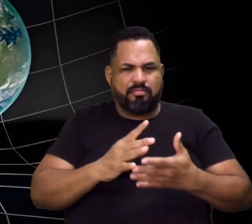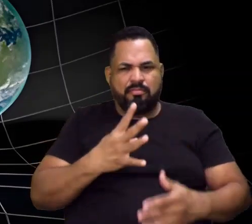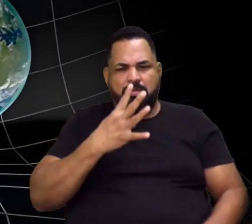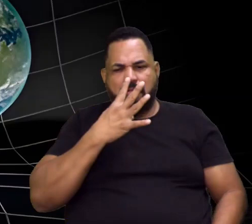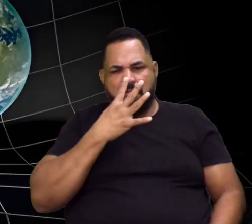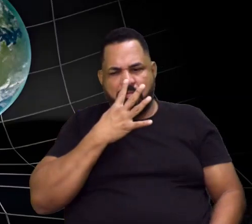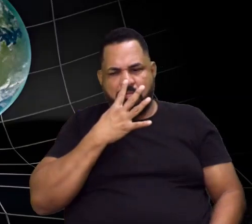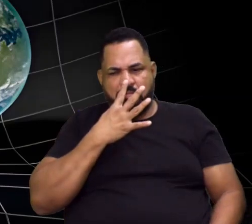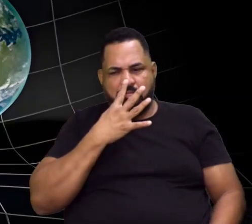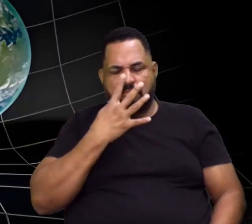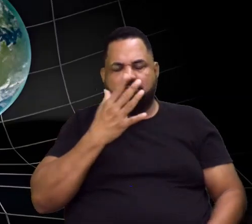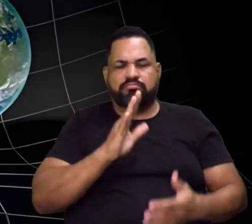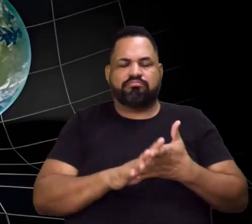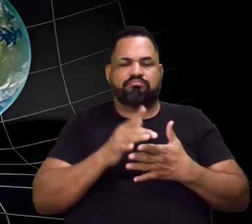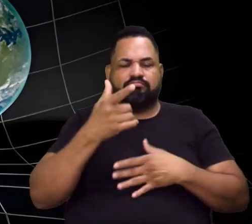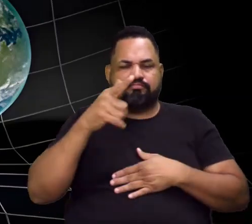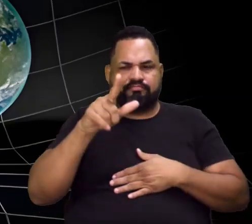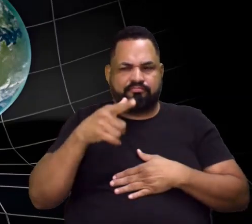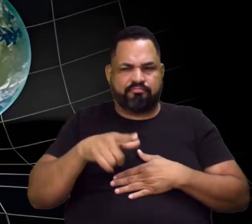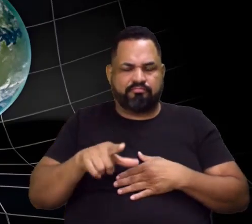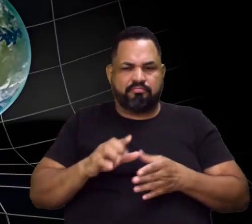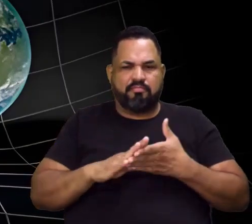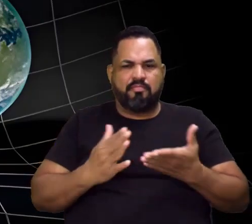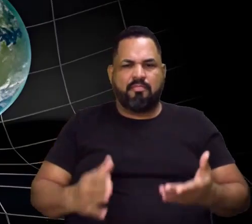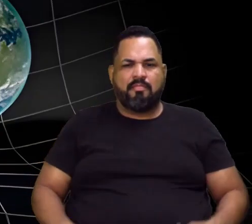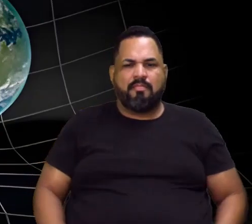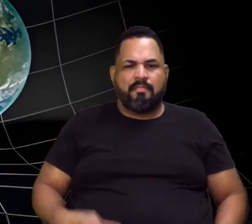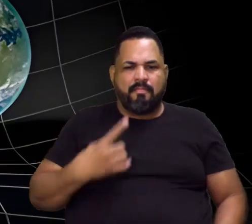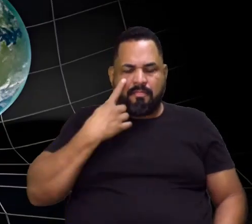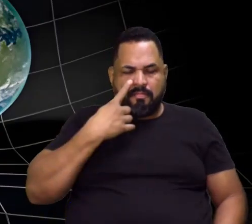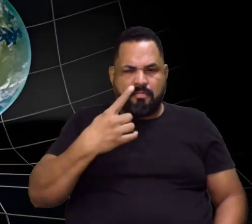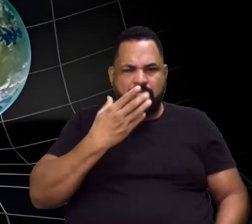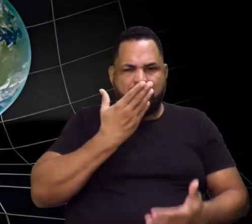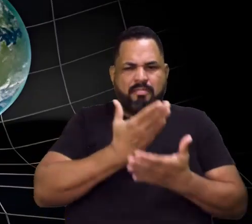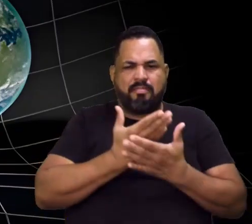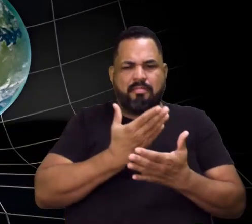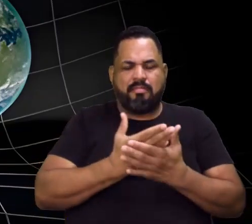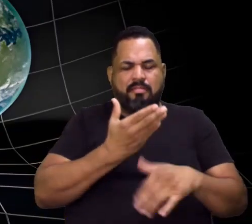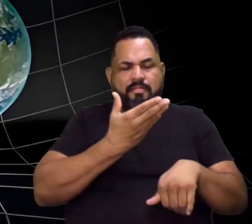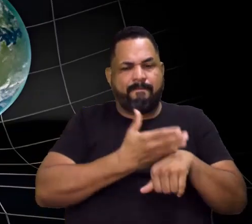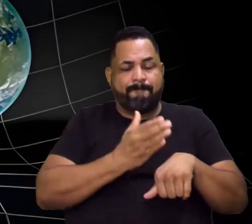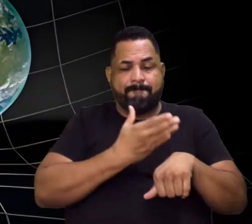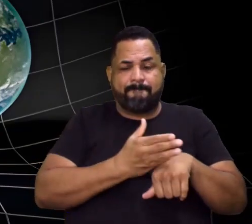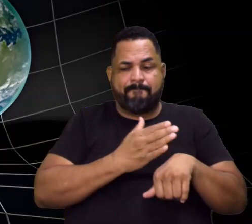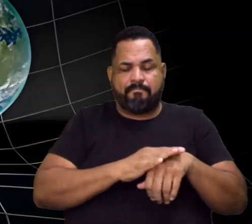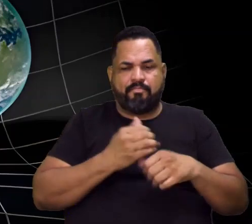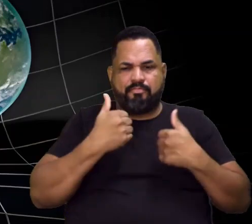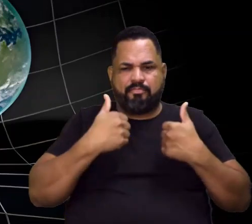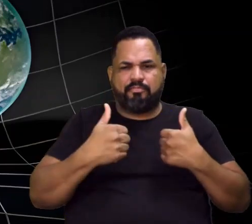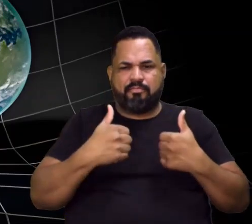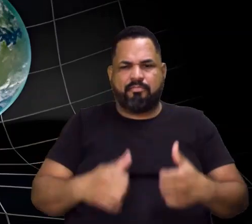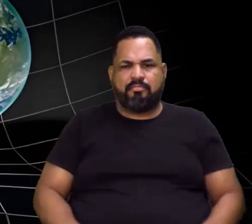e de novo lá e verifica na sua aula beleza